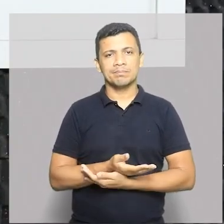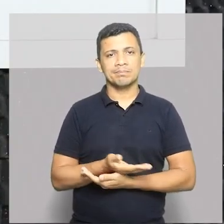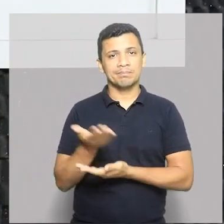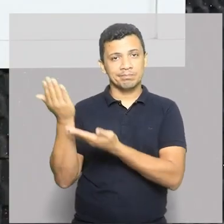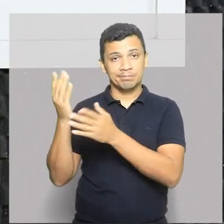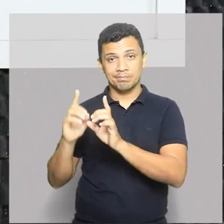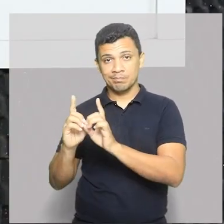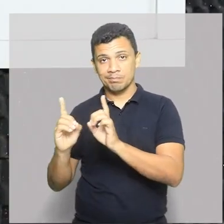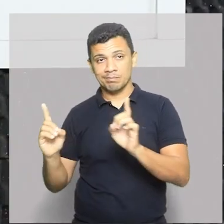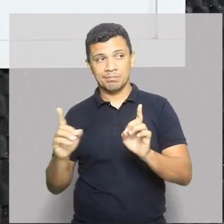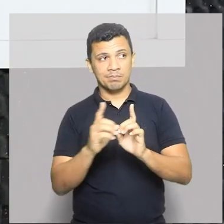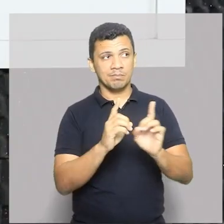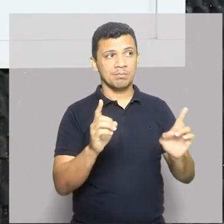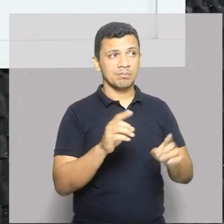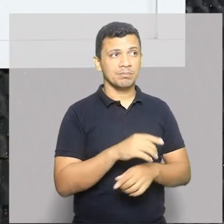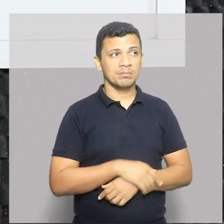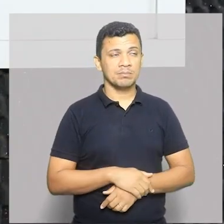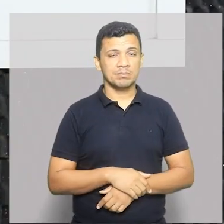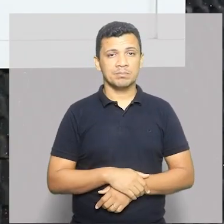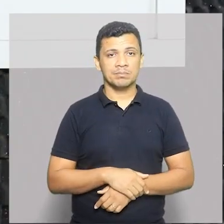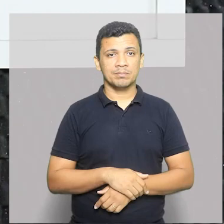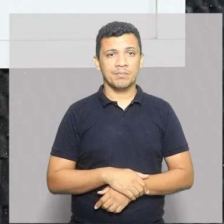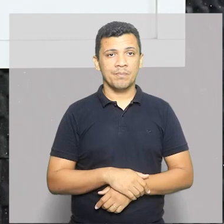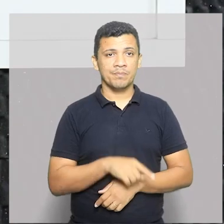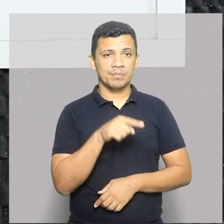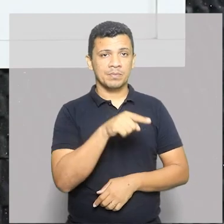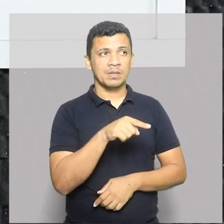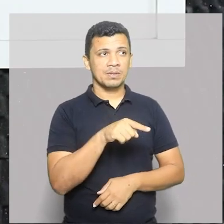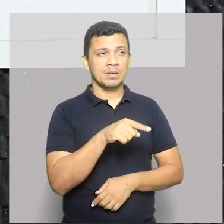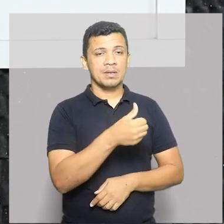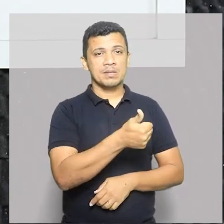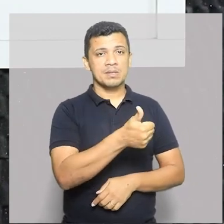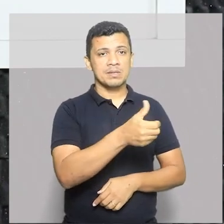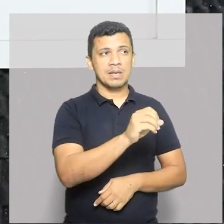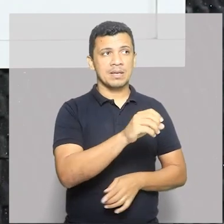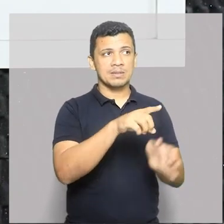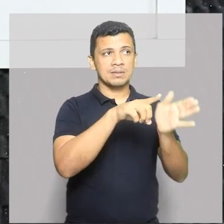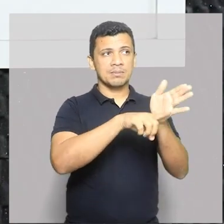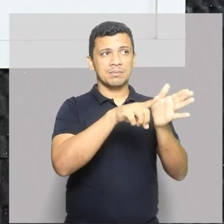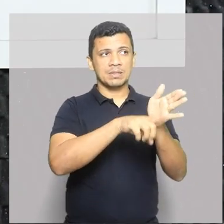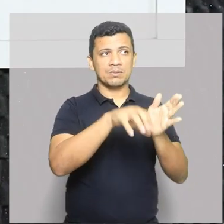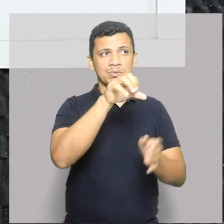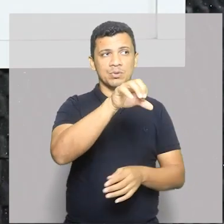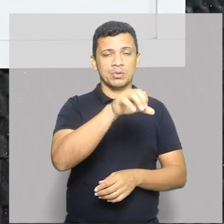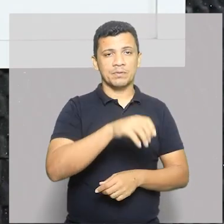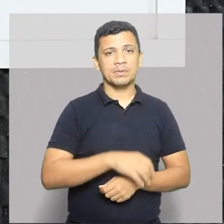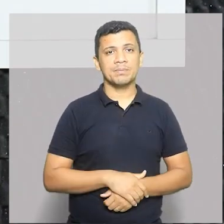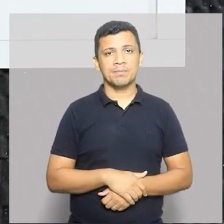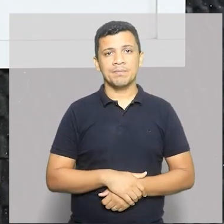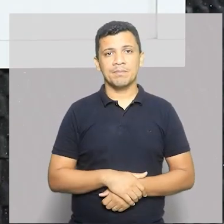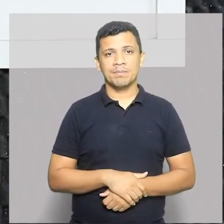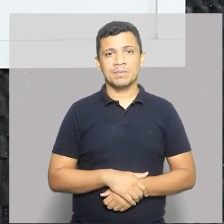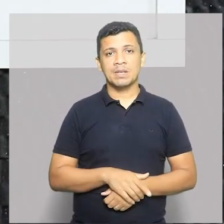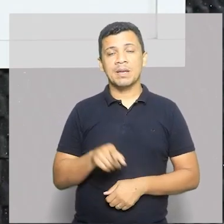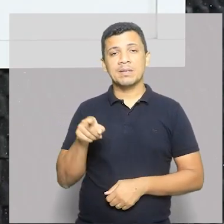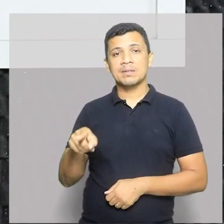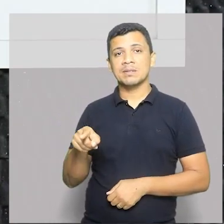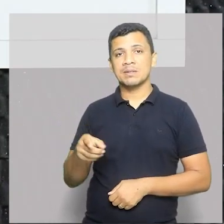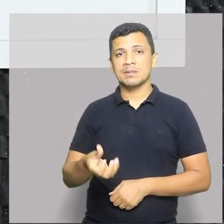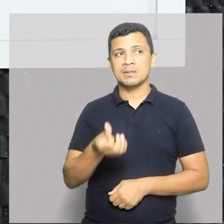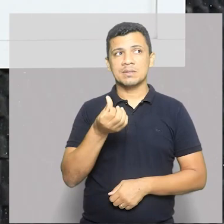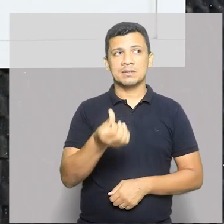temos aqui a primeira, que é 10 elevado a menos 9, e a segunda, que é 6